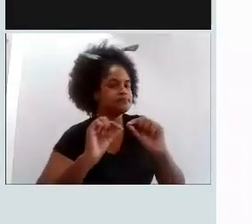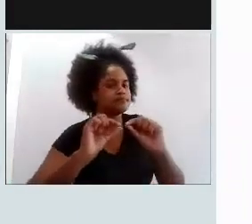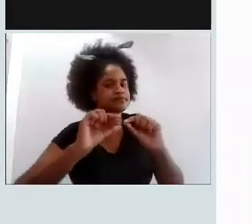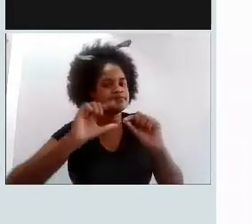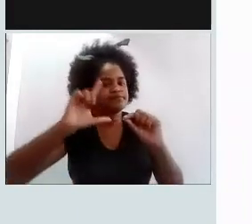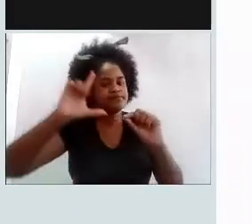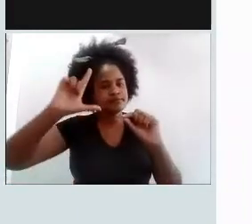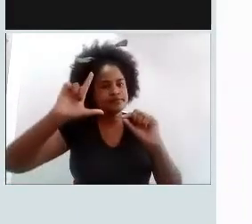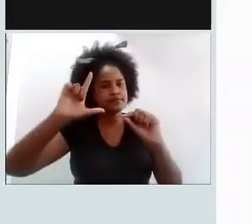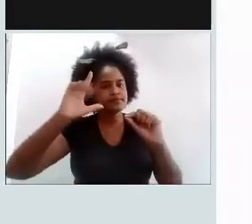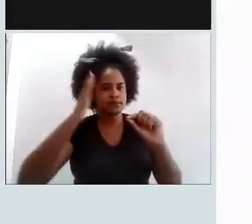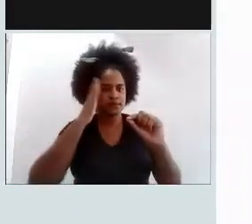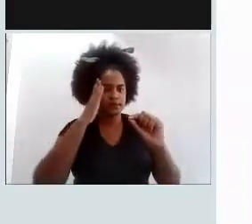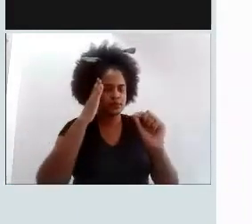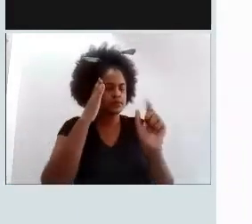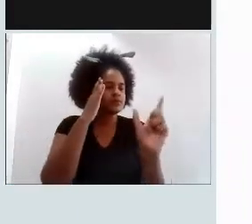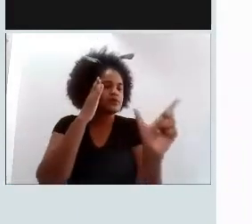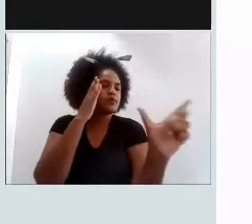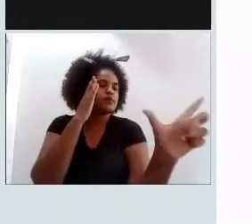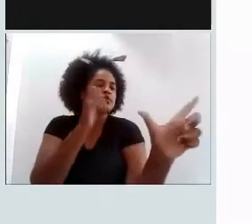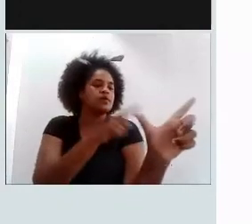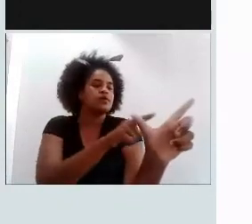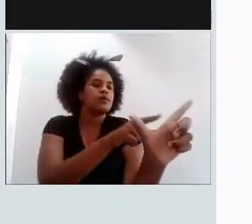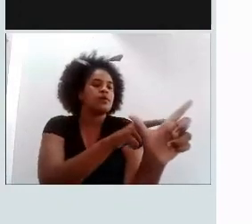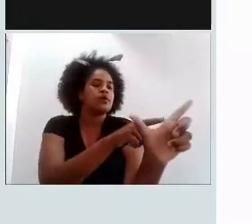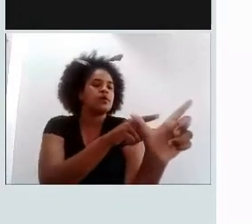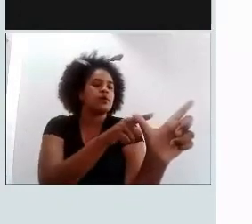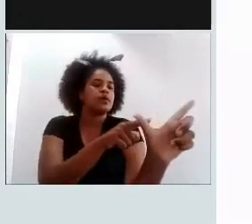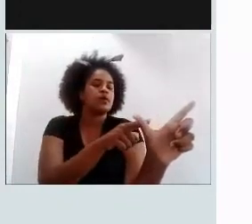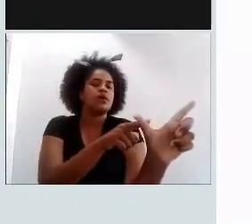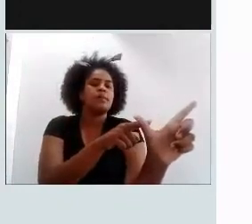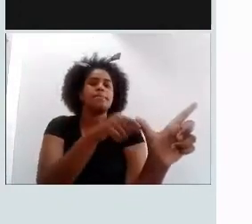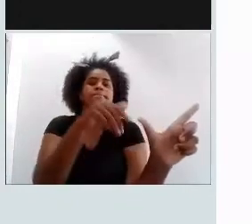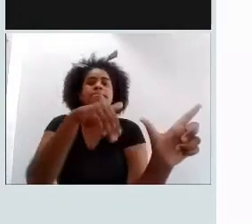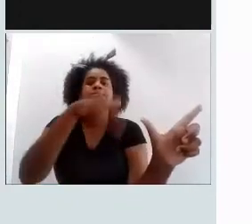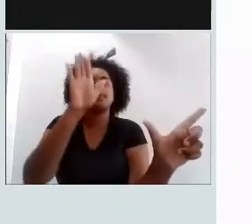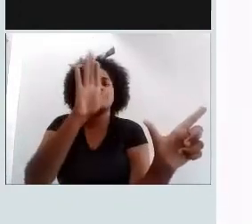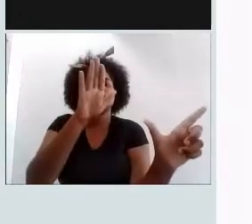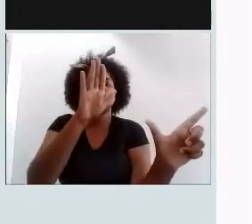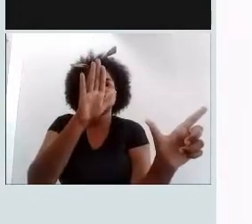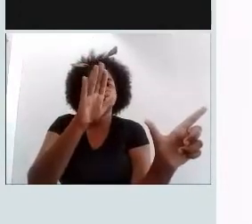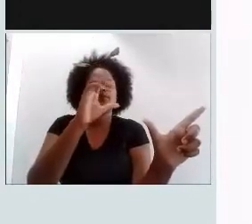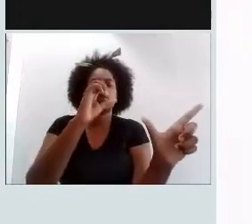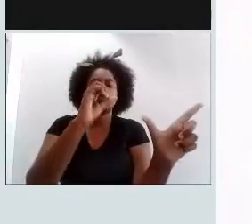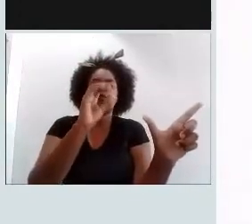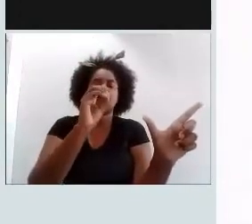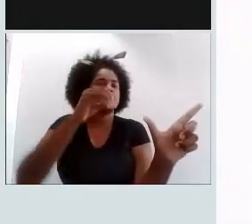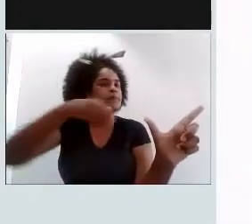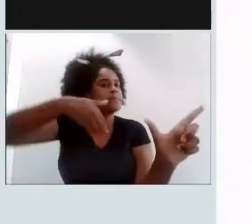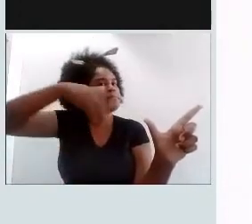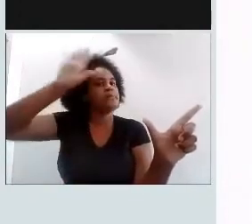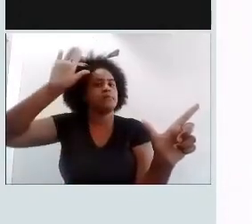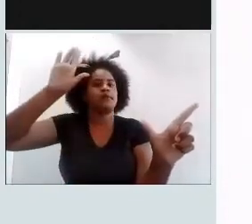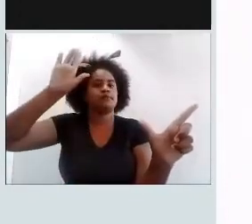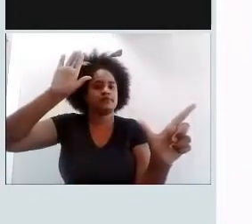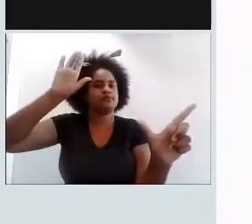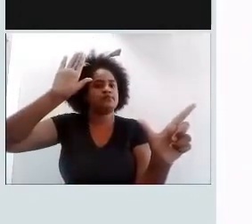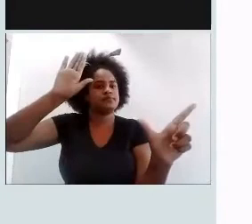e no triângulo obtusângulo, todos os seus ângulos, ele tem um ângulo maior que 90 graus, e os demais